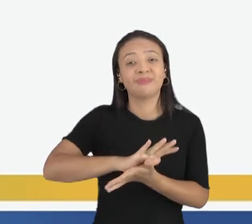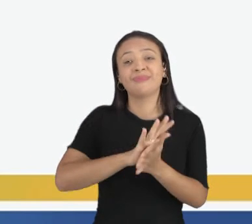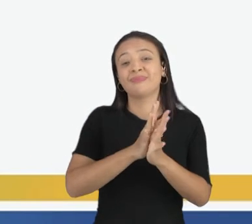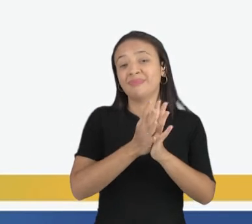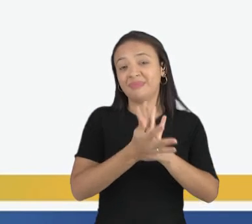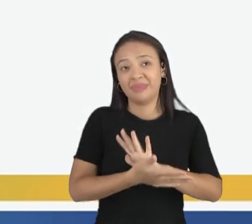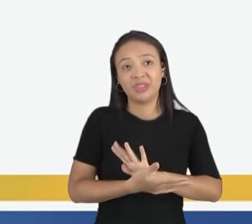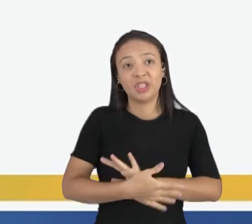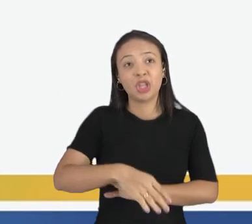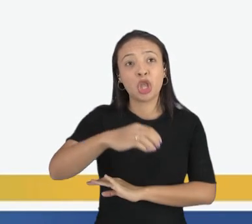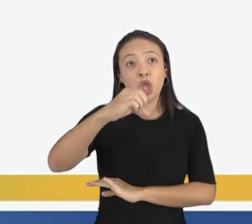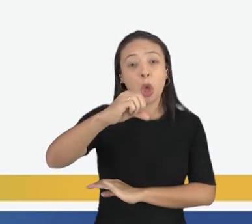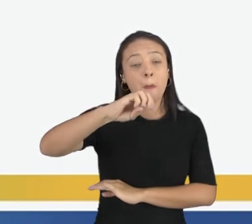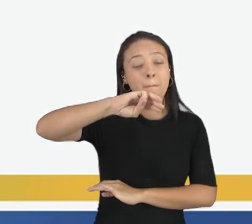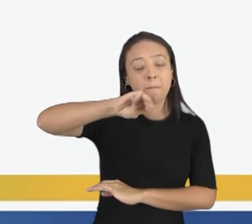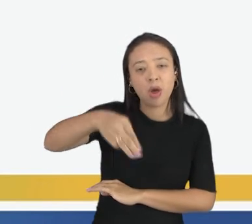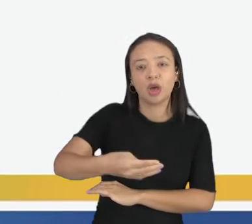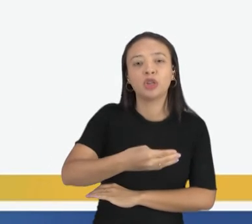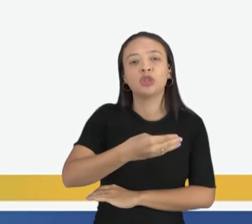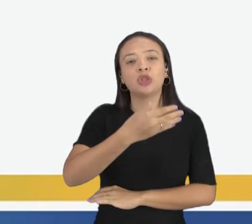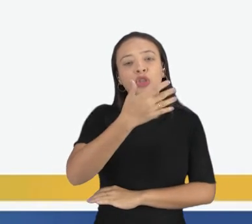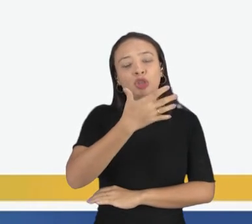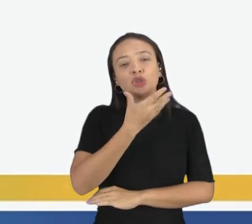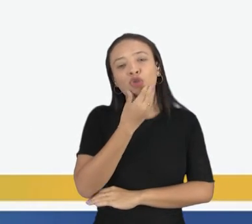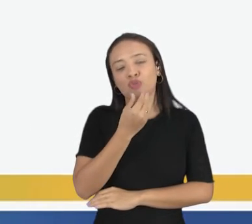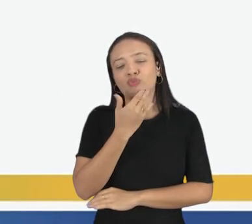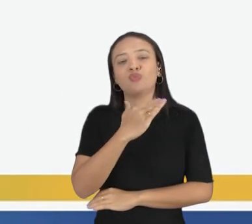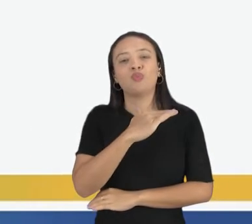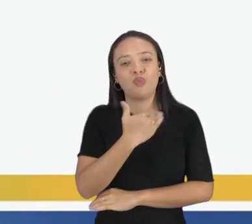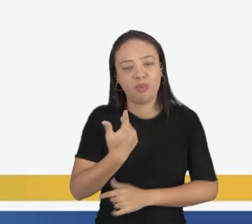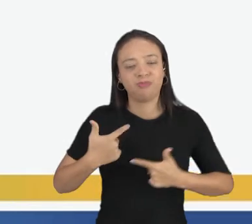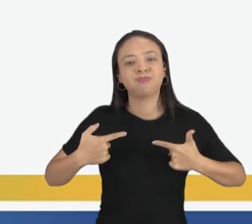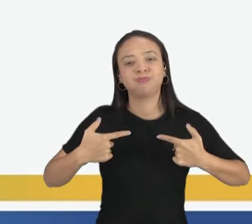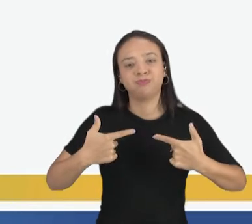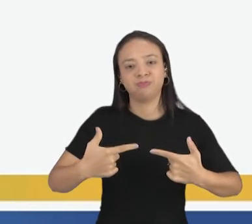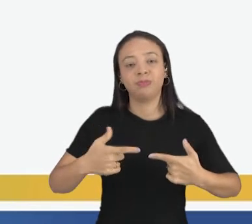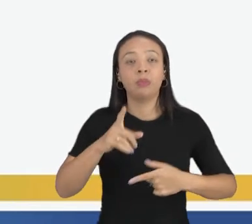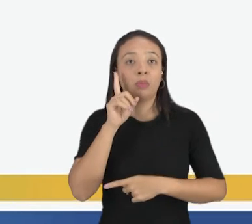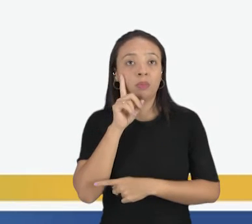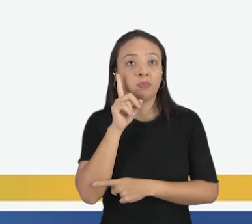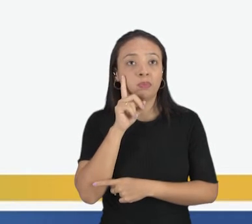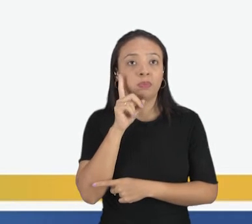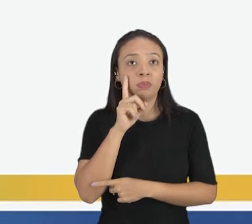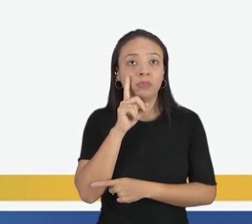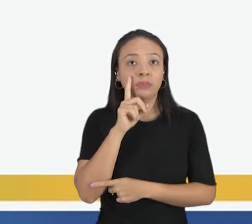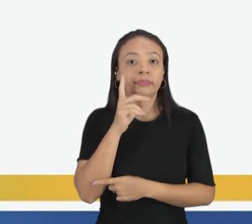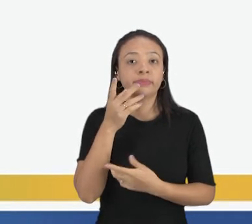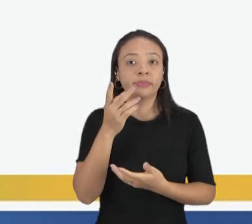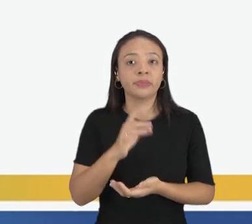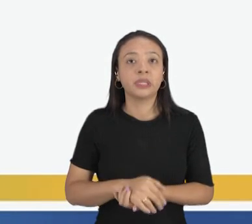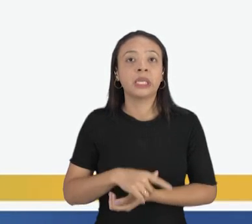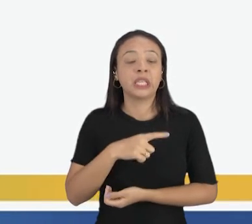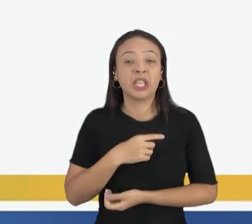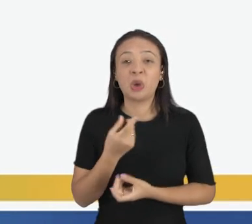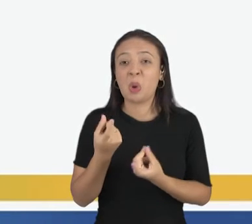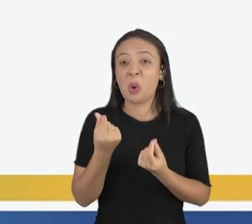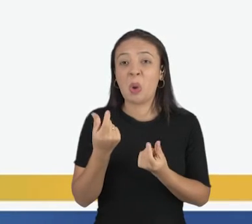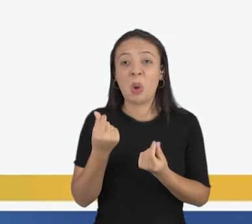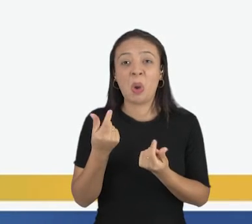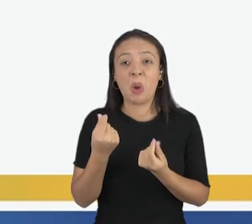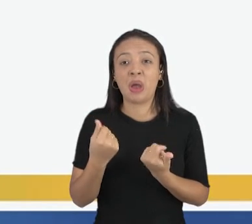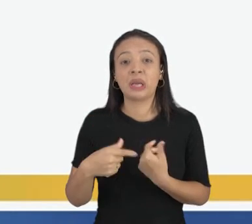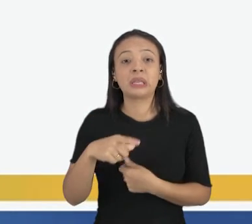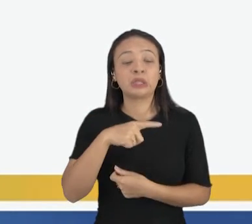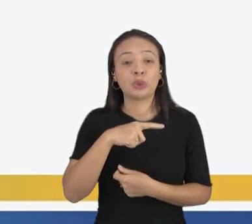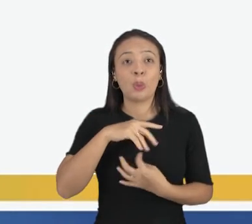Cerca de 9 milhões de homens morreram, então, num campo de batalha. E os Estados Unidos ficam com essa maior fortuna, então, do